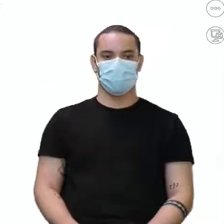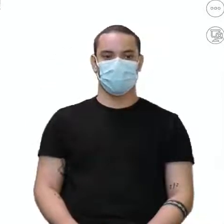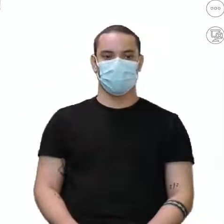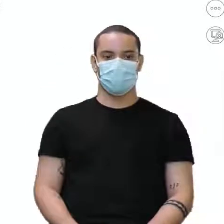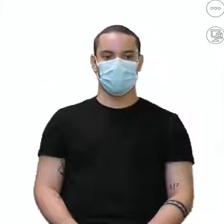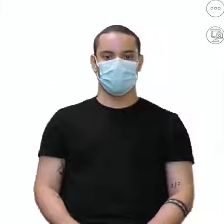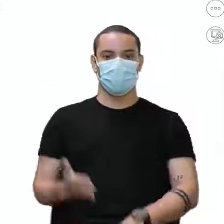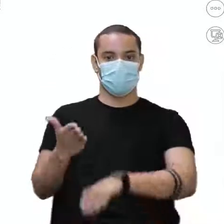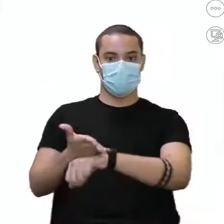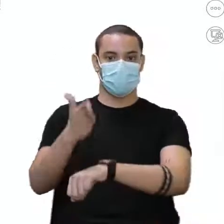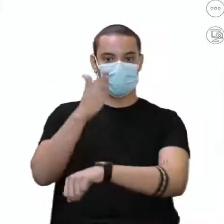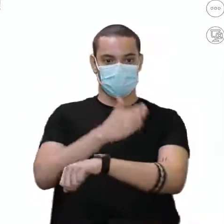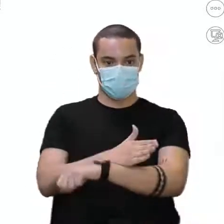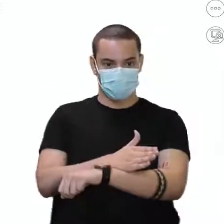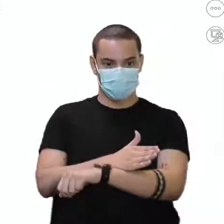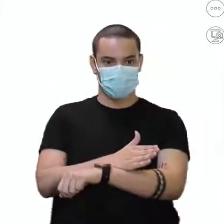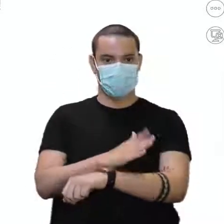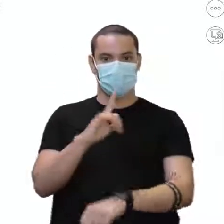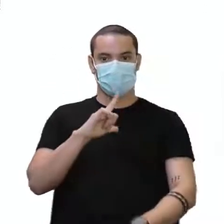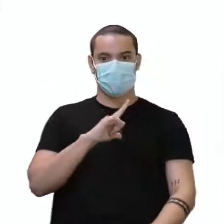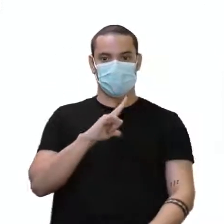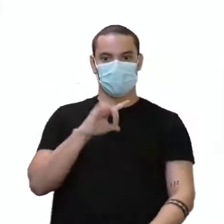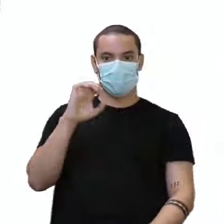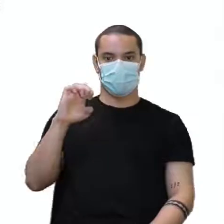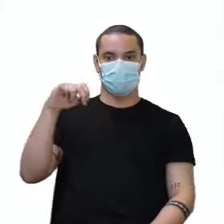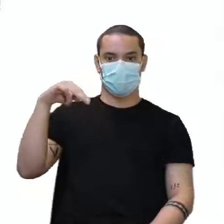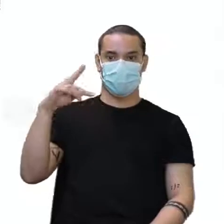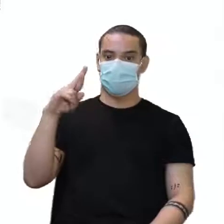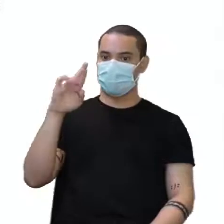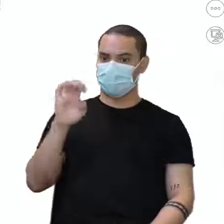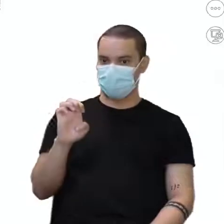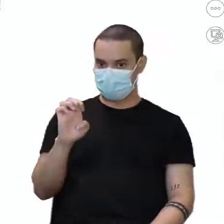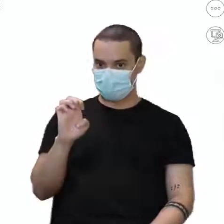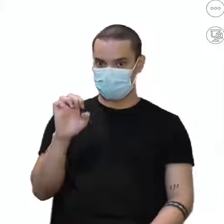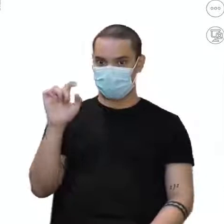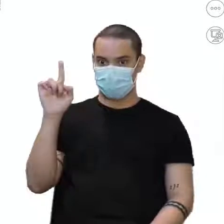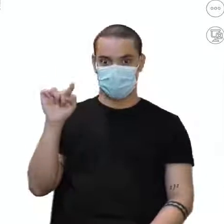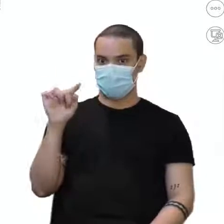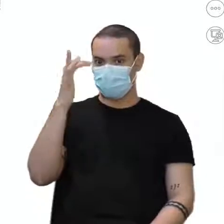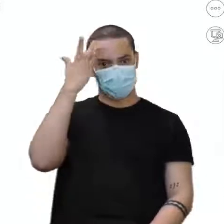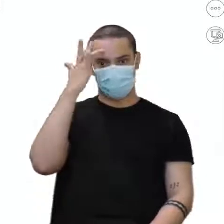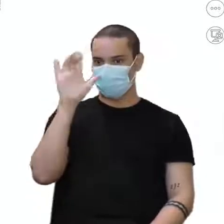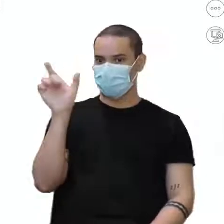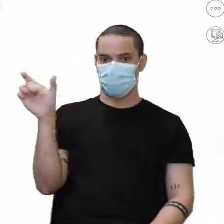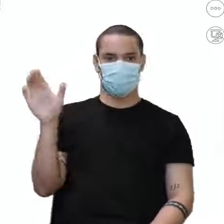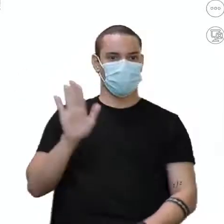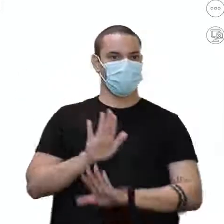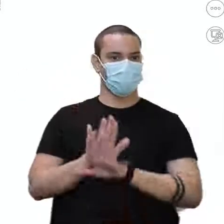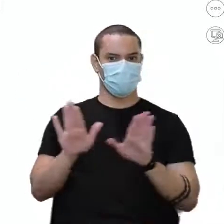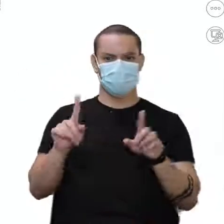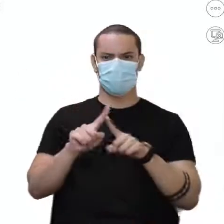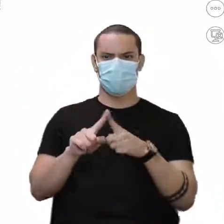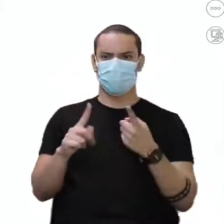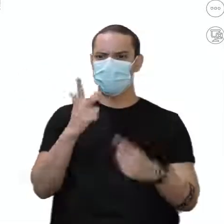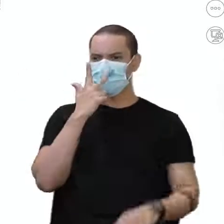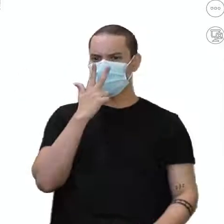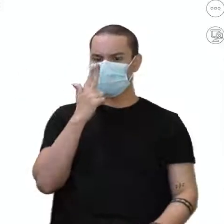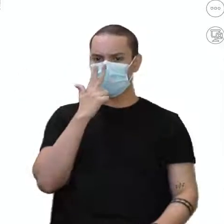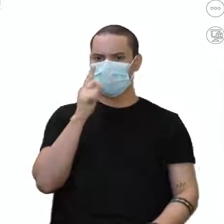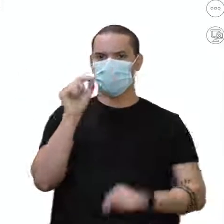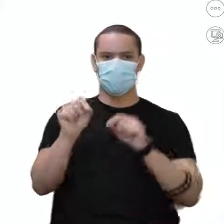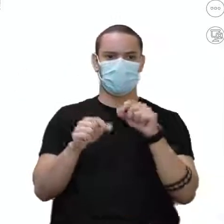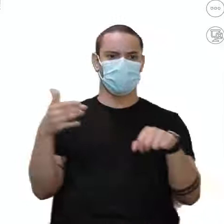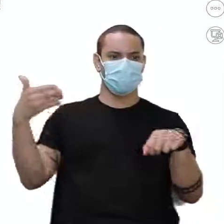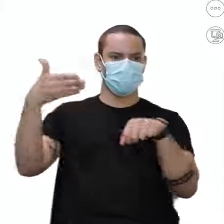E antes da palavra DKK, aparece a palavra entre, que não é entre, né? Nem sei como é que fala essa palavra, mas tá parecendo com a questão